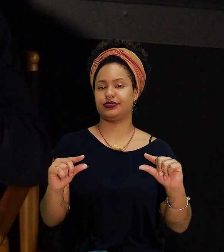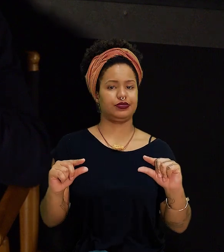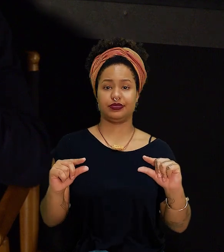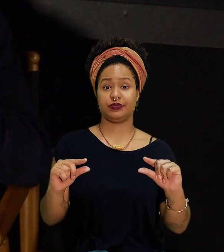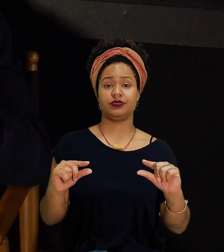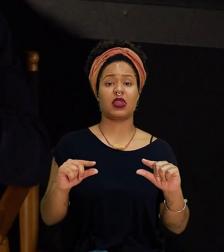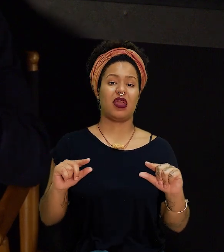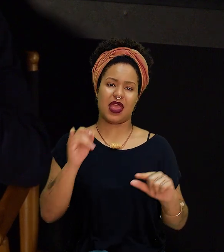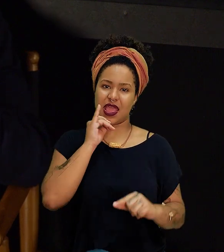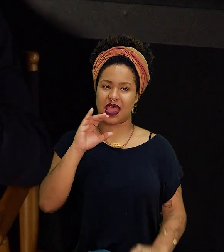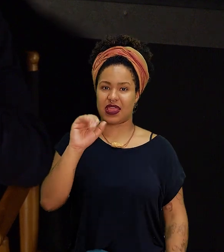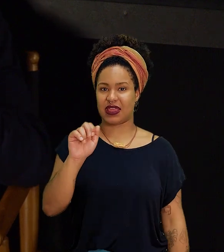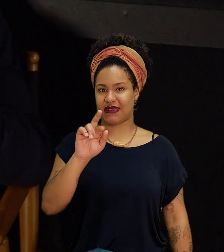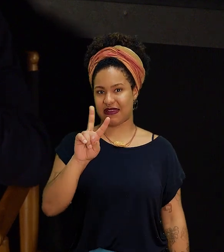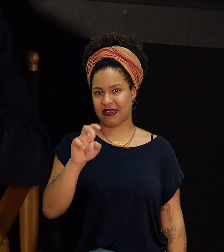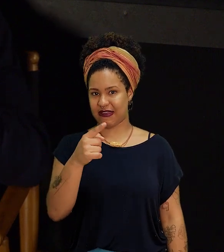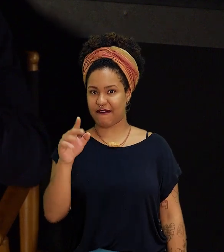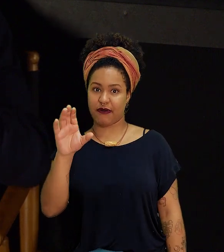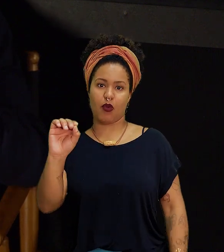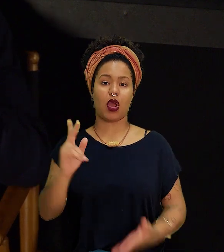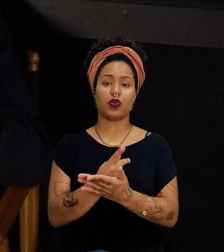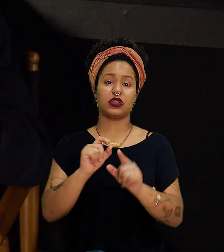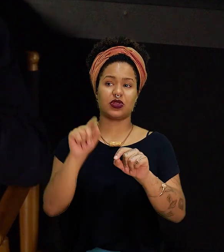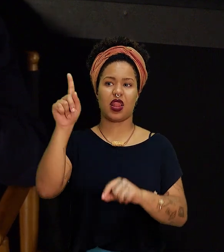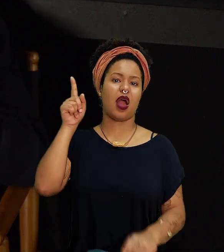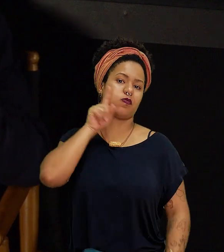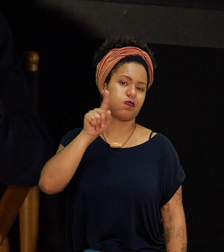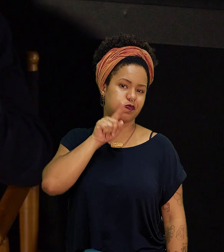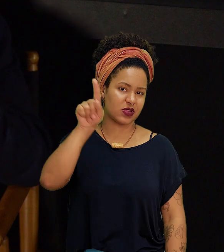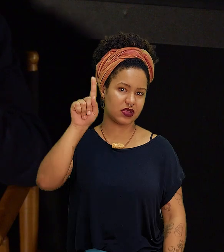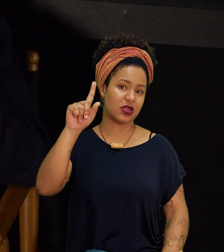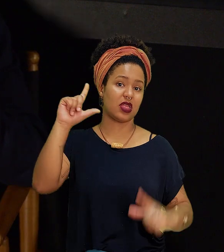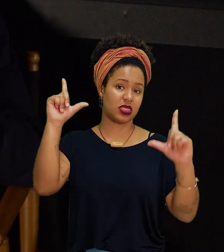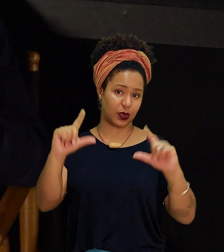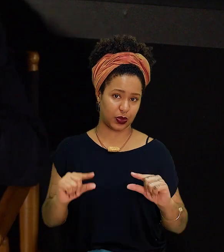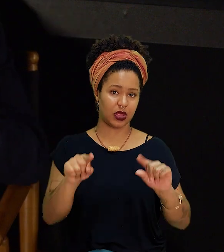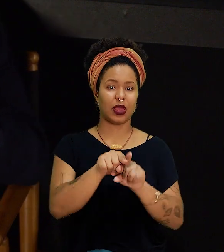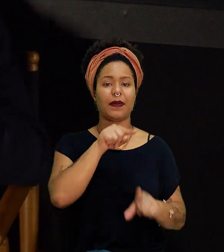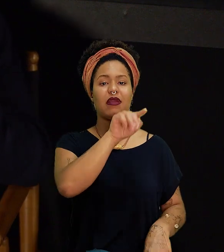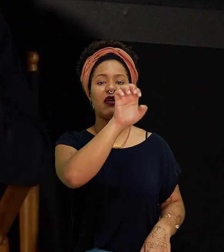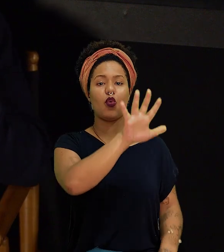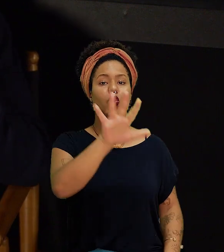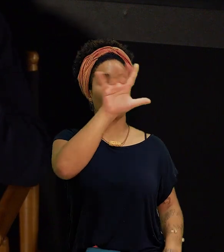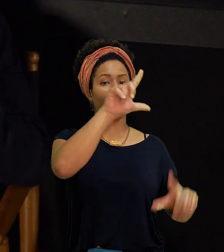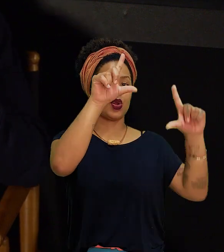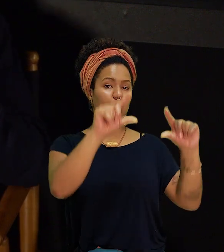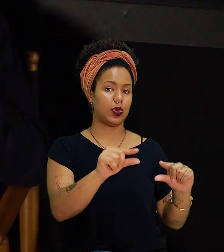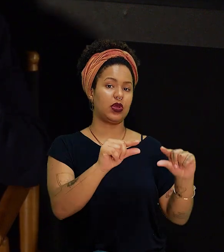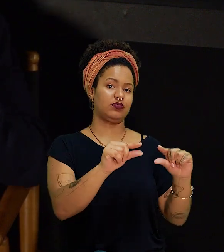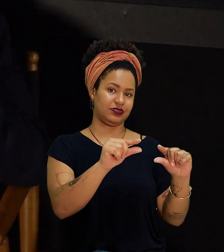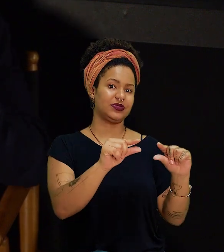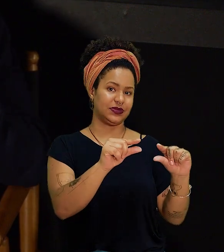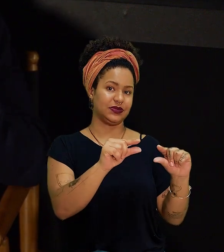O que acontece com o carvão? O carvão está caindo nos Estados Unidos e está caindo na Europa. O